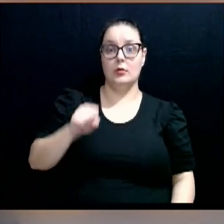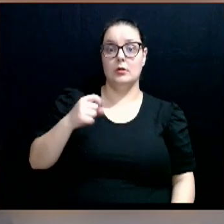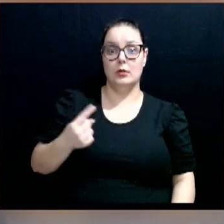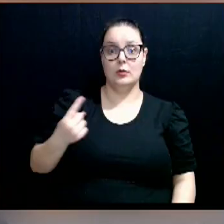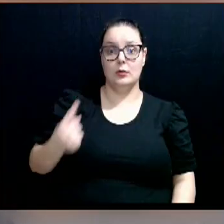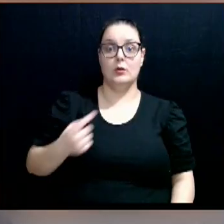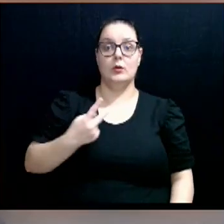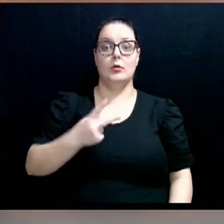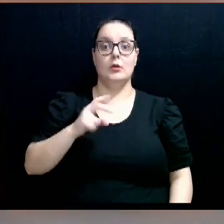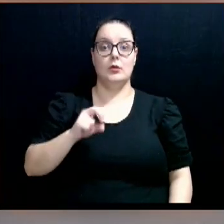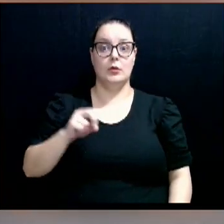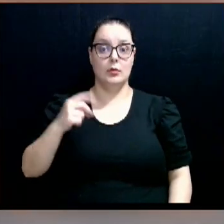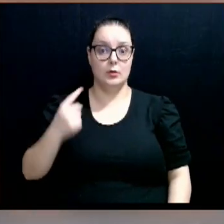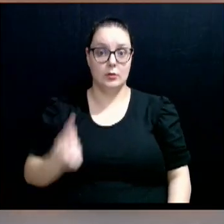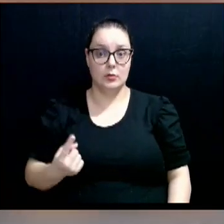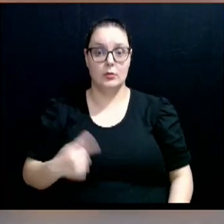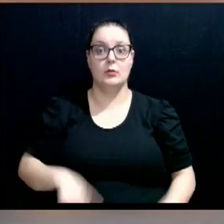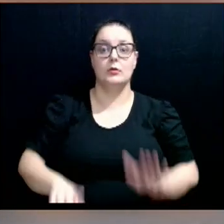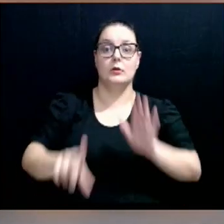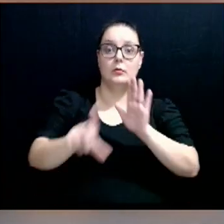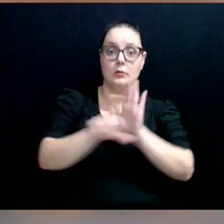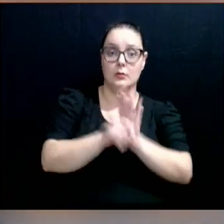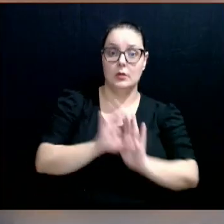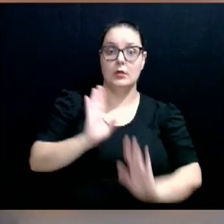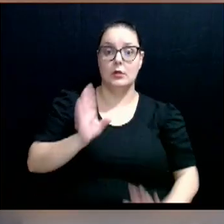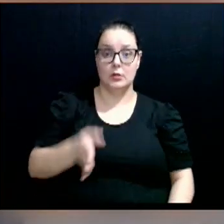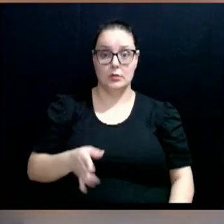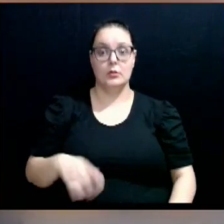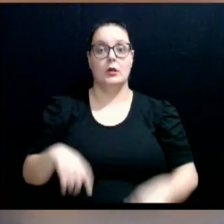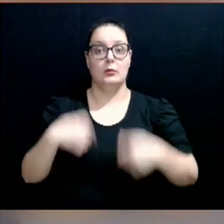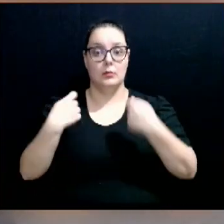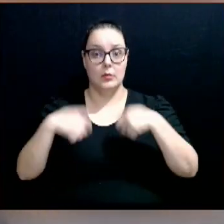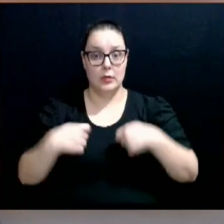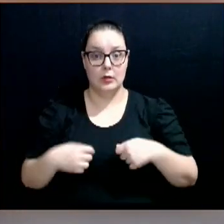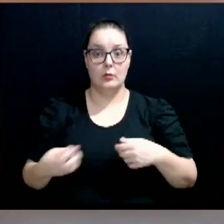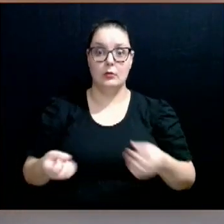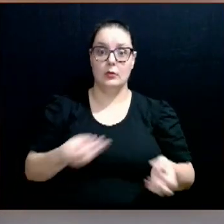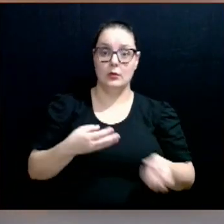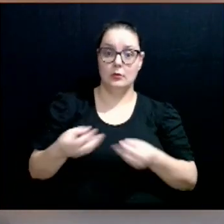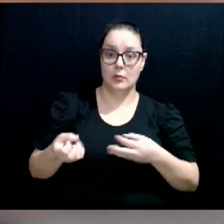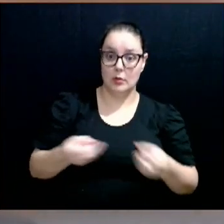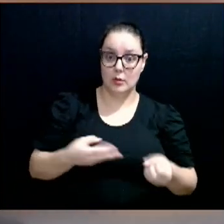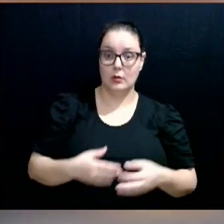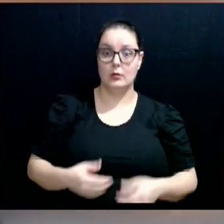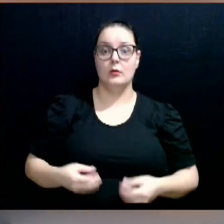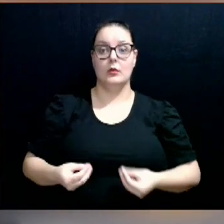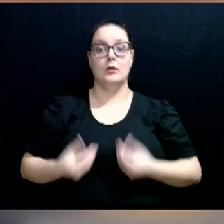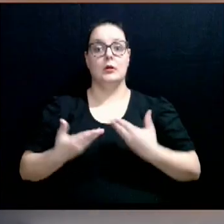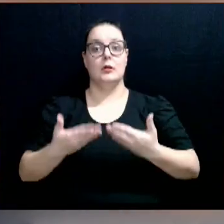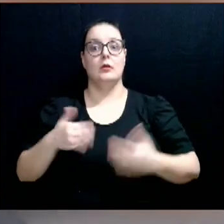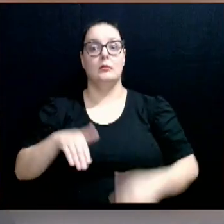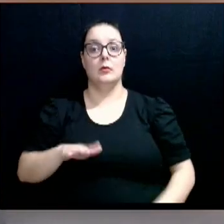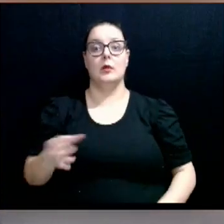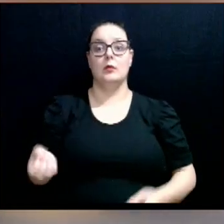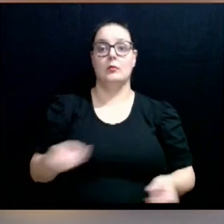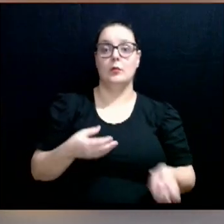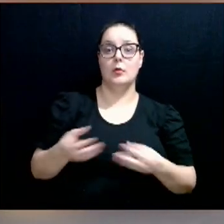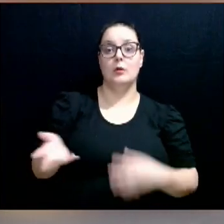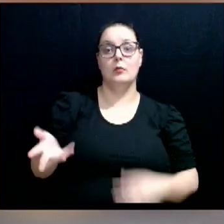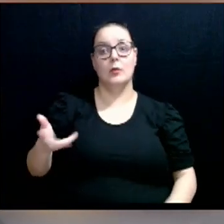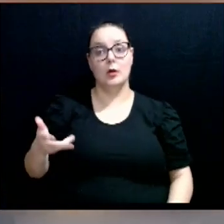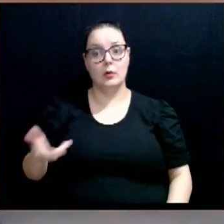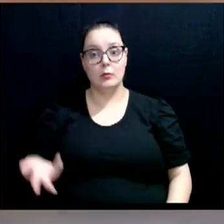uma legislação que já se faz necessário uma atualização, vai dar mais modernidade, agilidade e